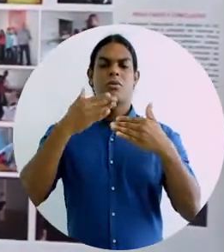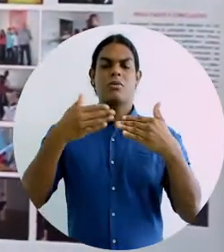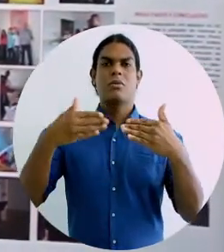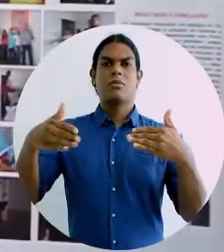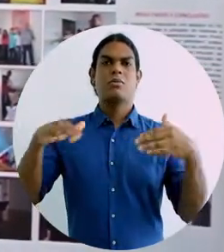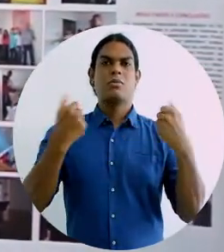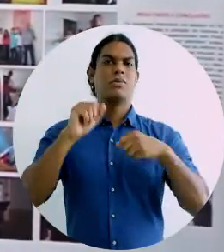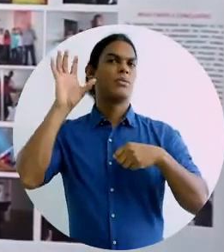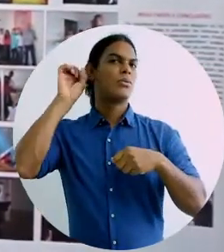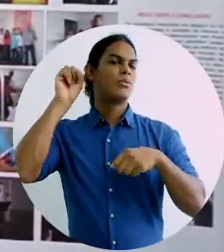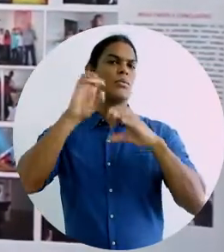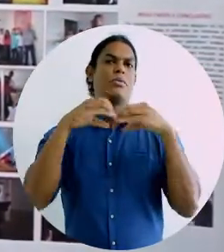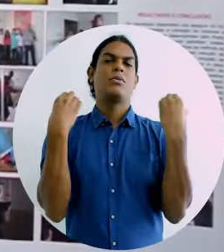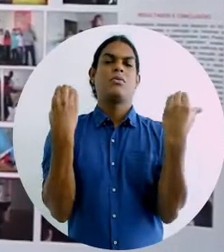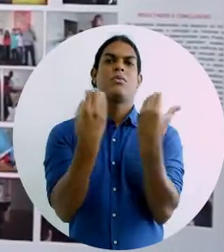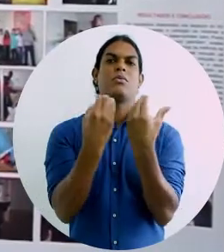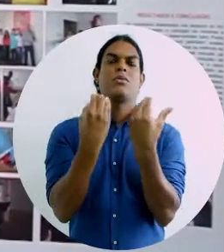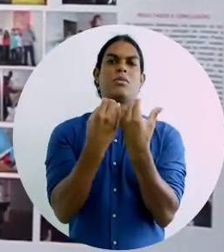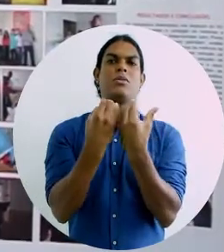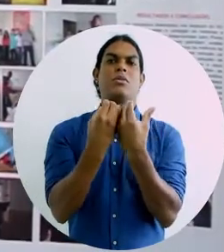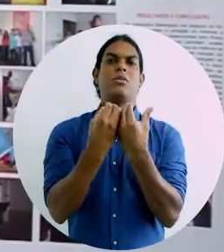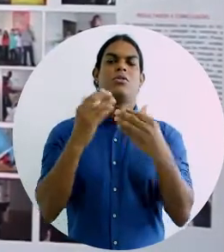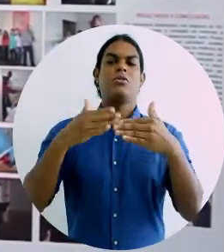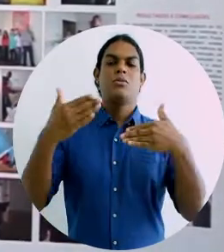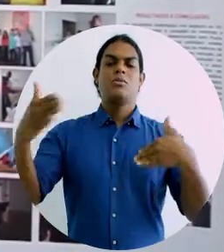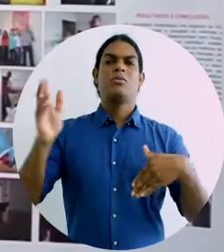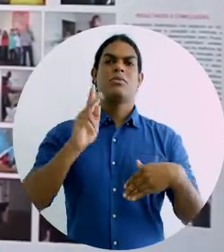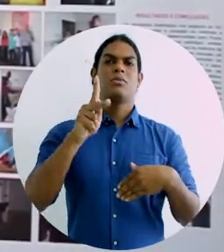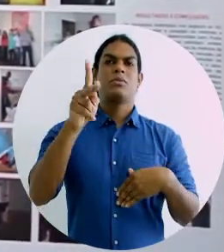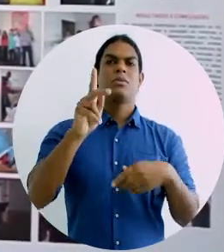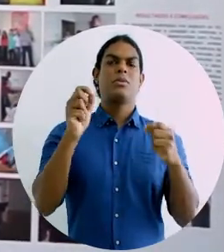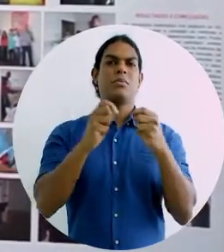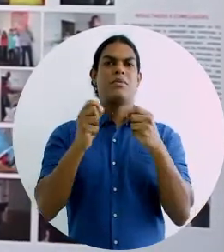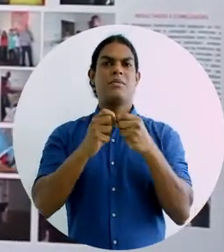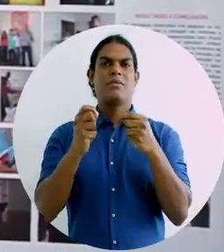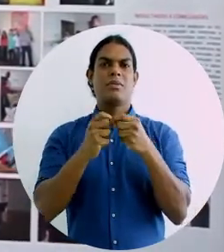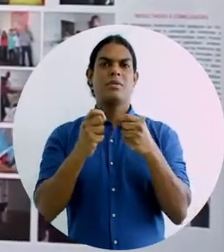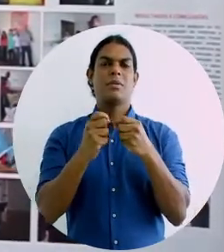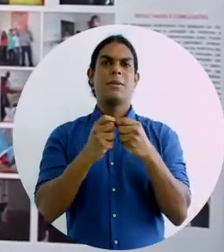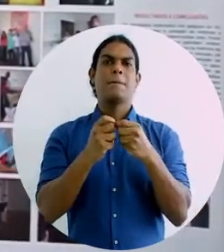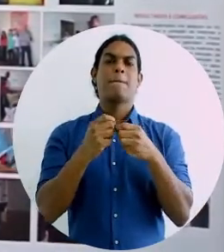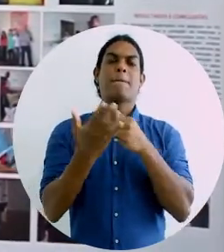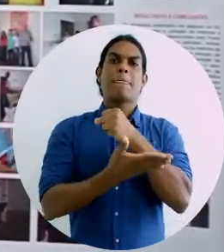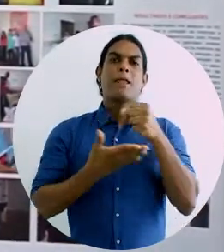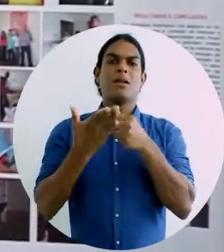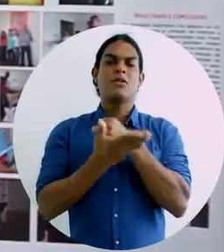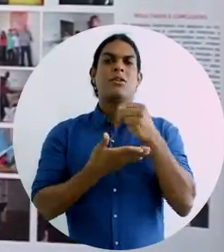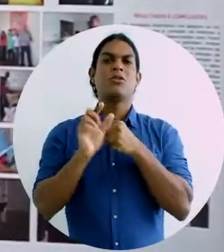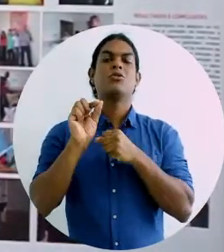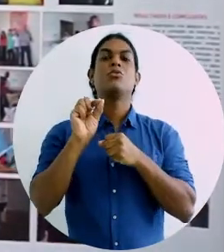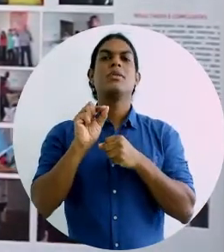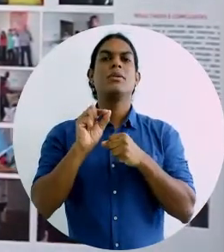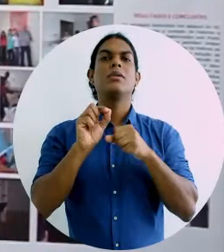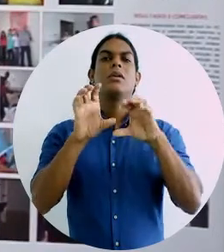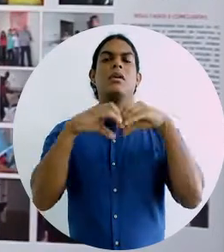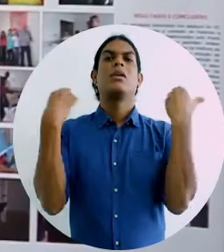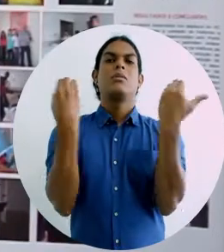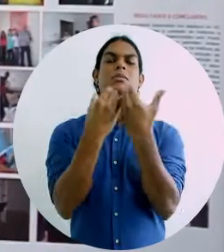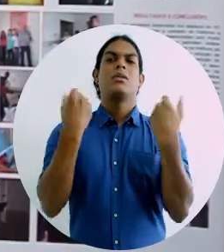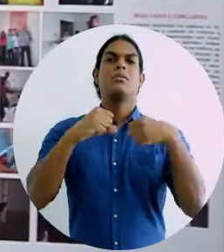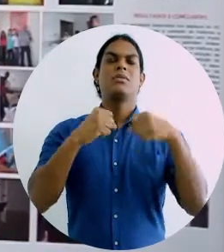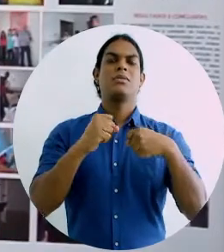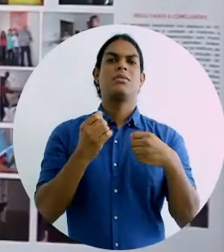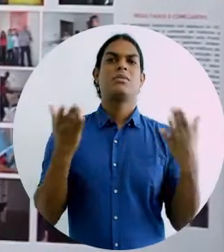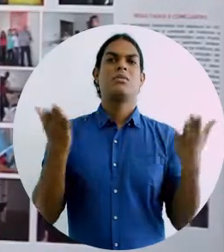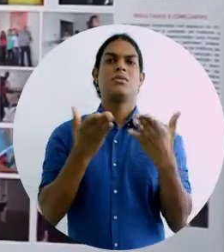ouvir a comunidade. E uma coleção sempre é criada, é formada e é desenvolvida a partir dos desejos e necessidades da comunidade. Bom, hoje